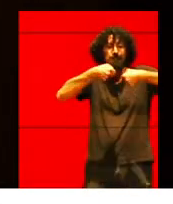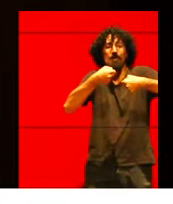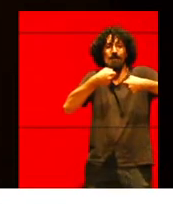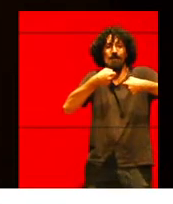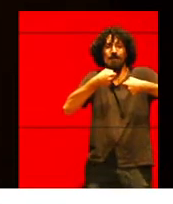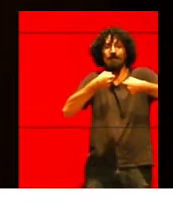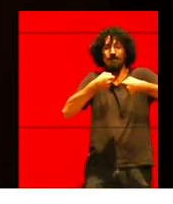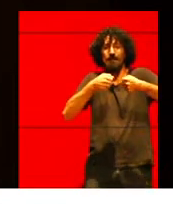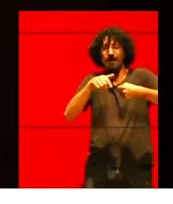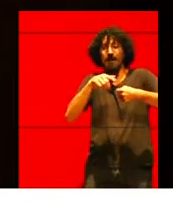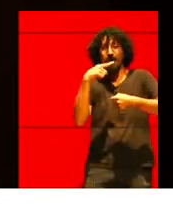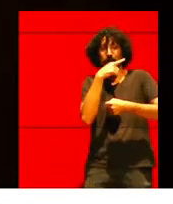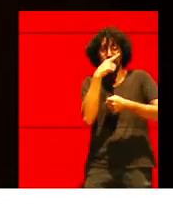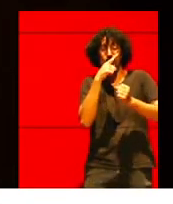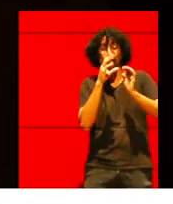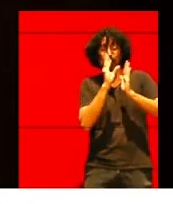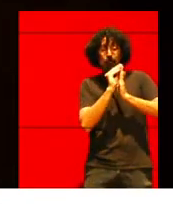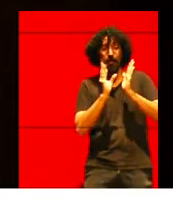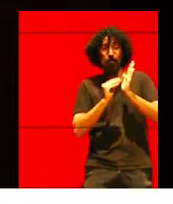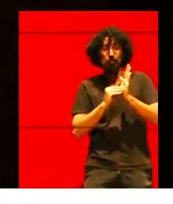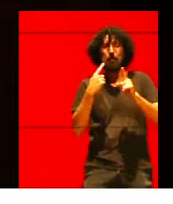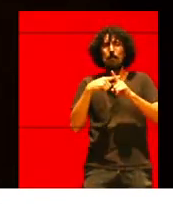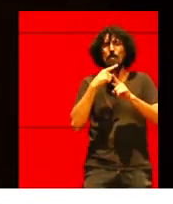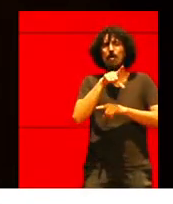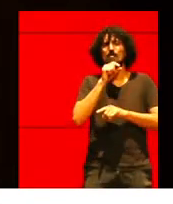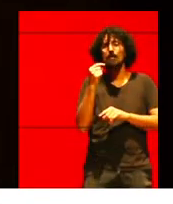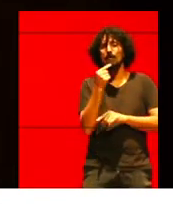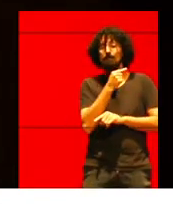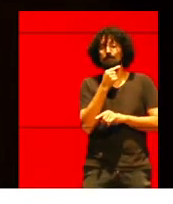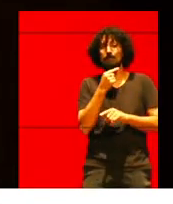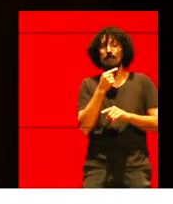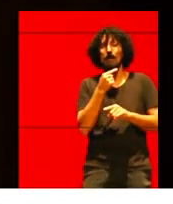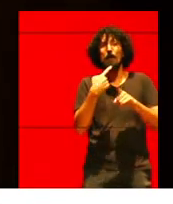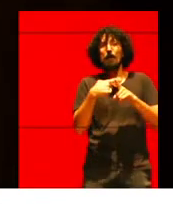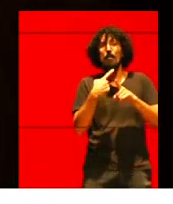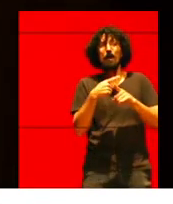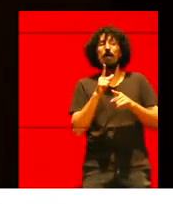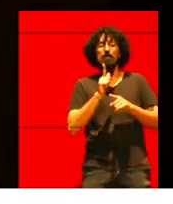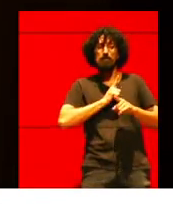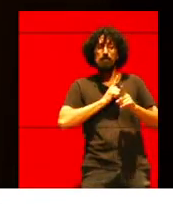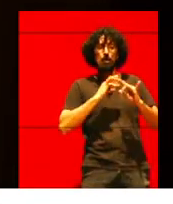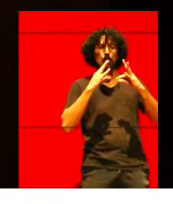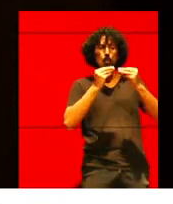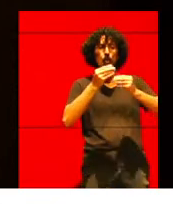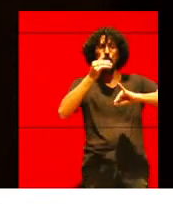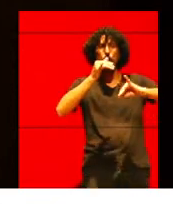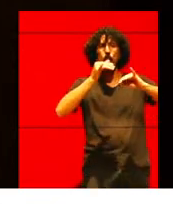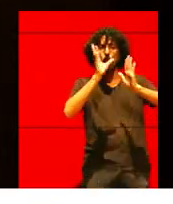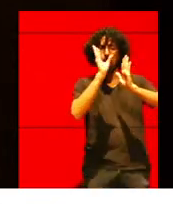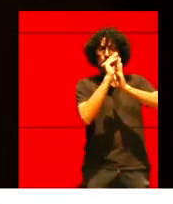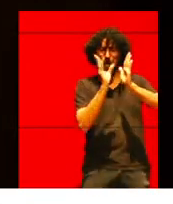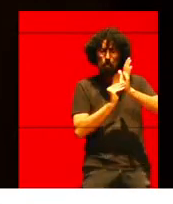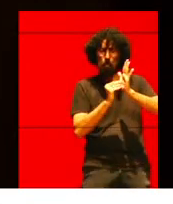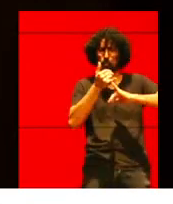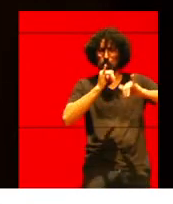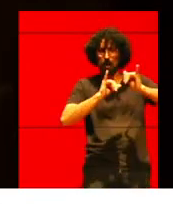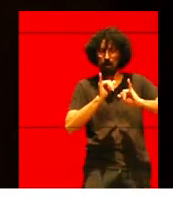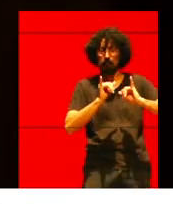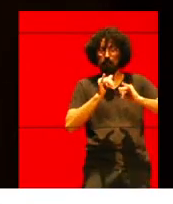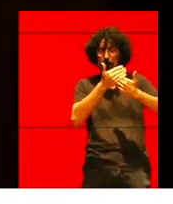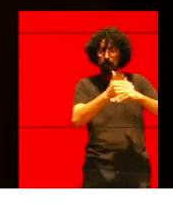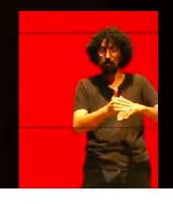escolhi química orgânica se cai tantos conteúdos? Porque eu acho assim, que química